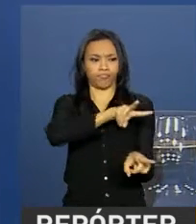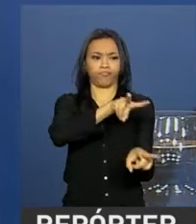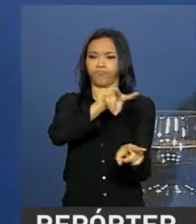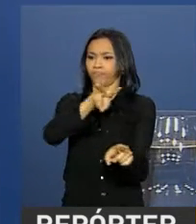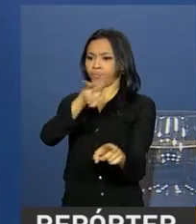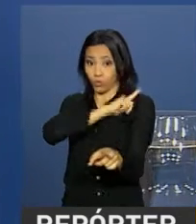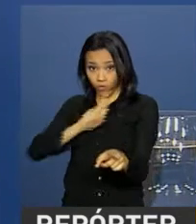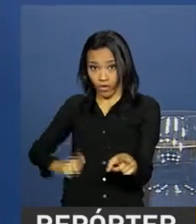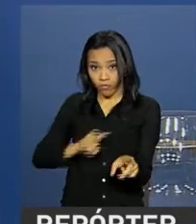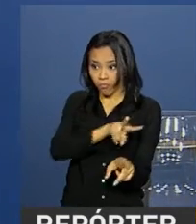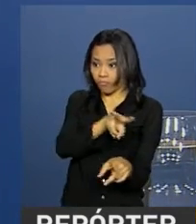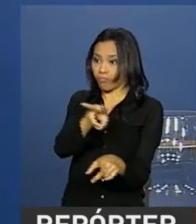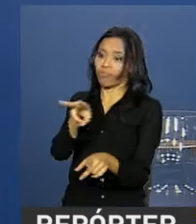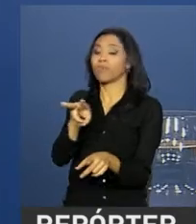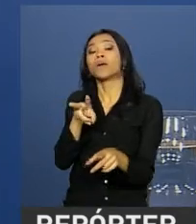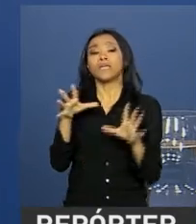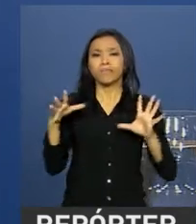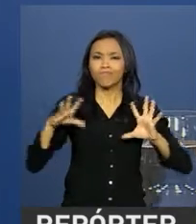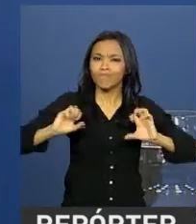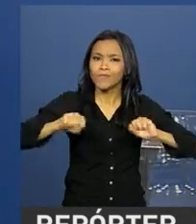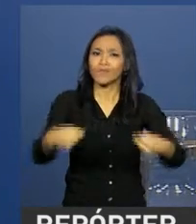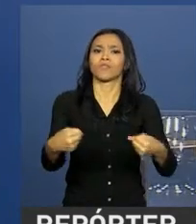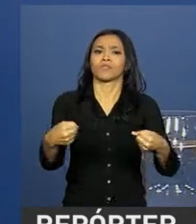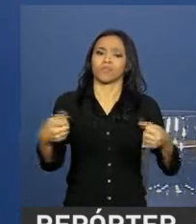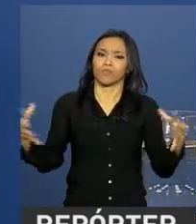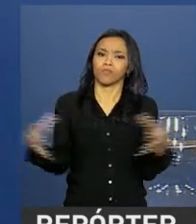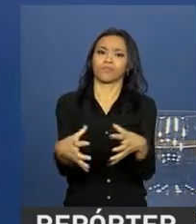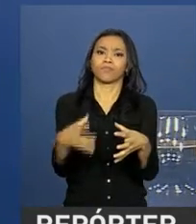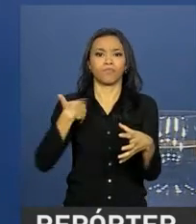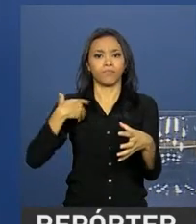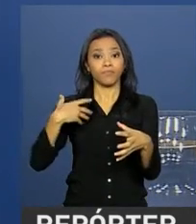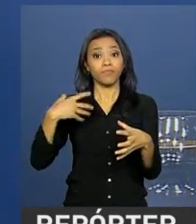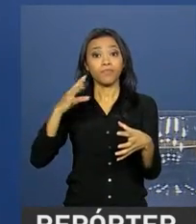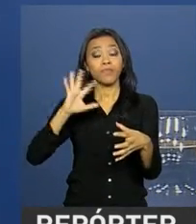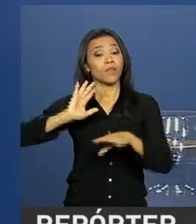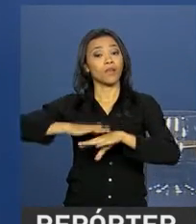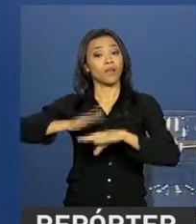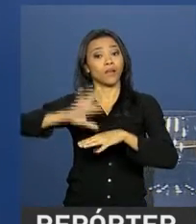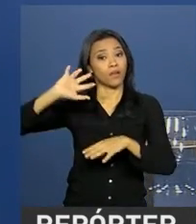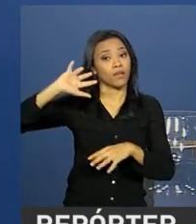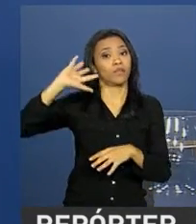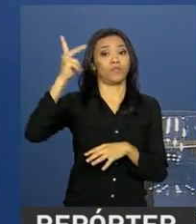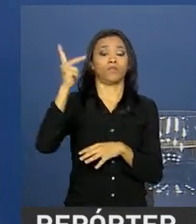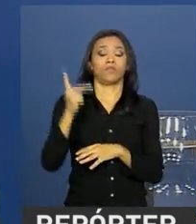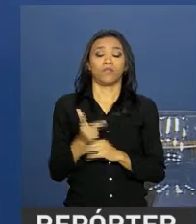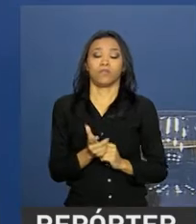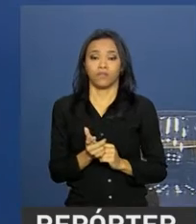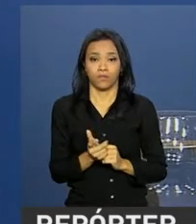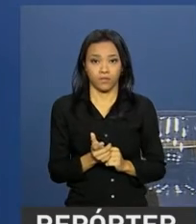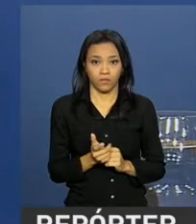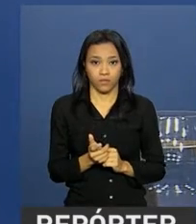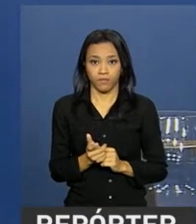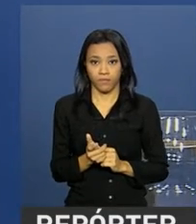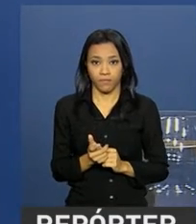estavam participando do esforço coletivo para a é é